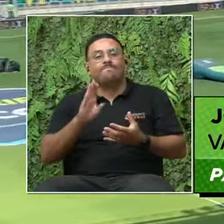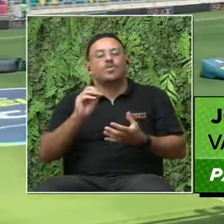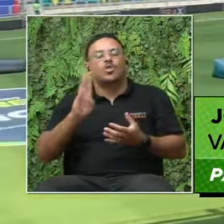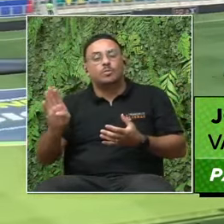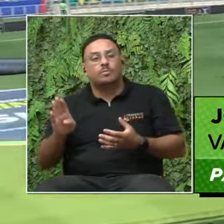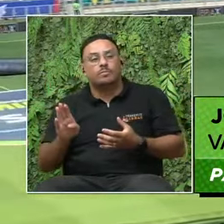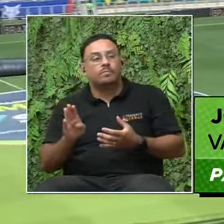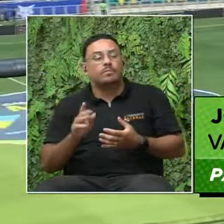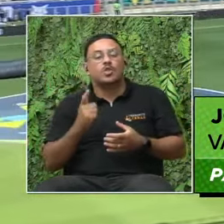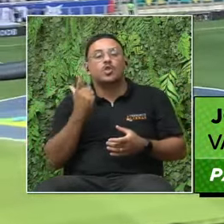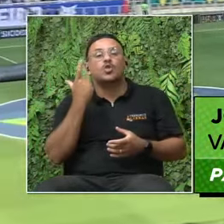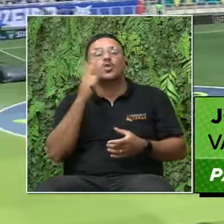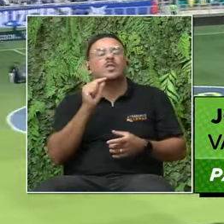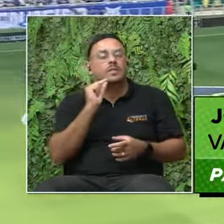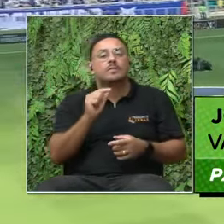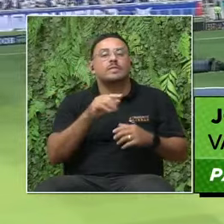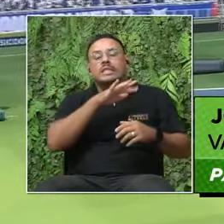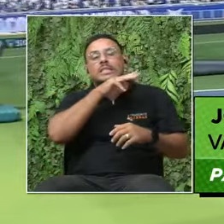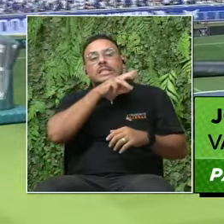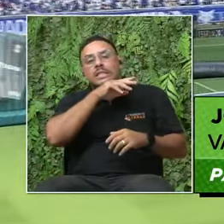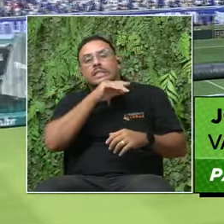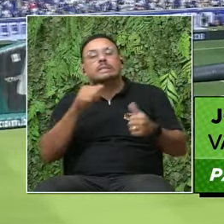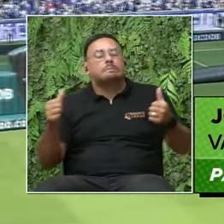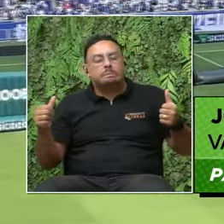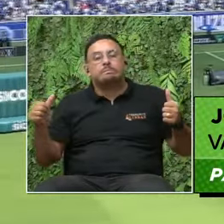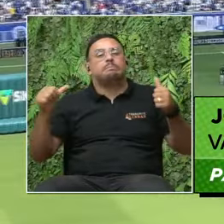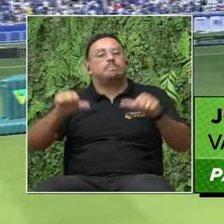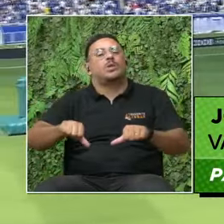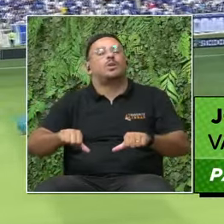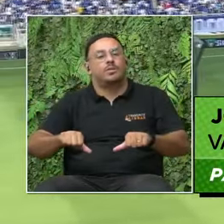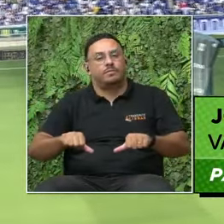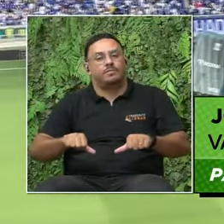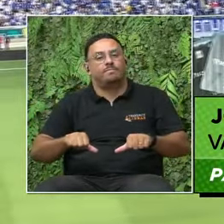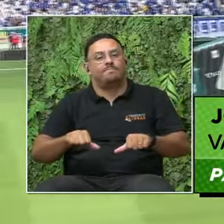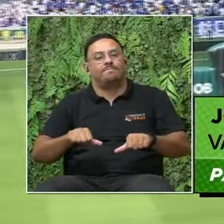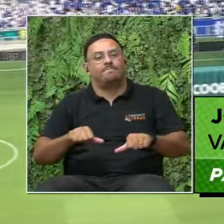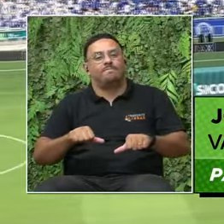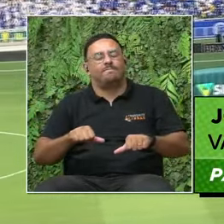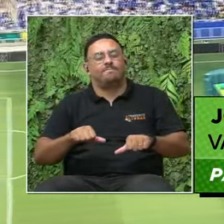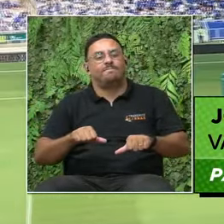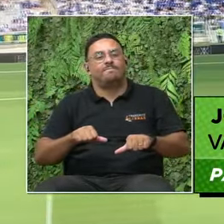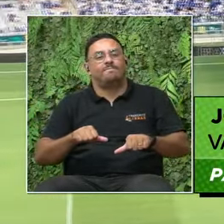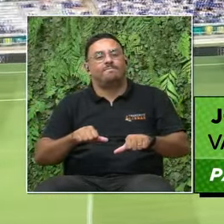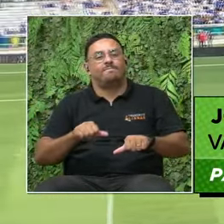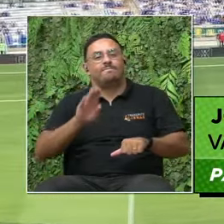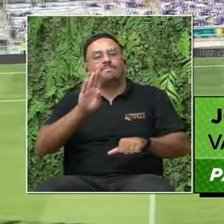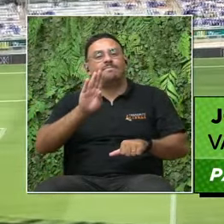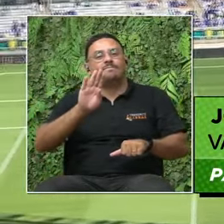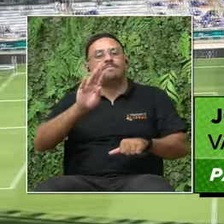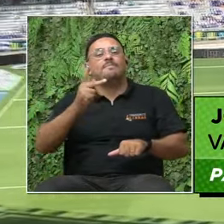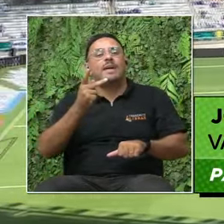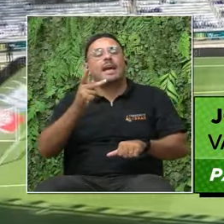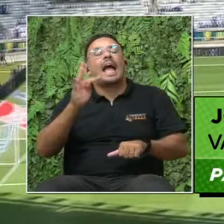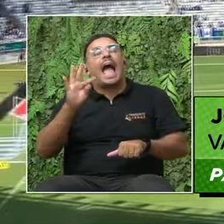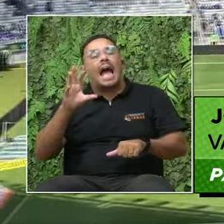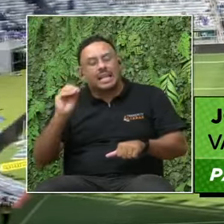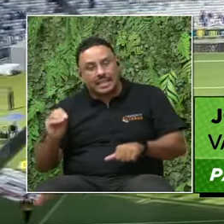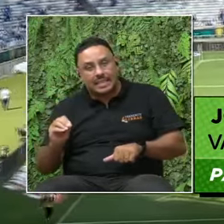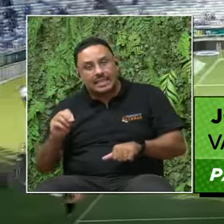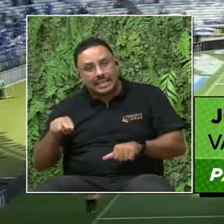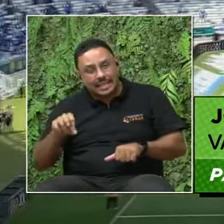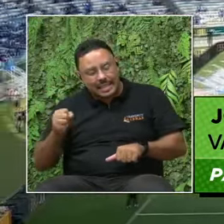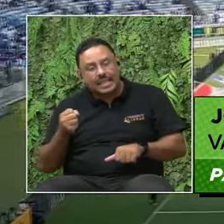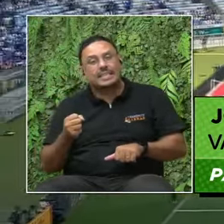imagina algo ruim pensa em algo muito pior sempre pode piorar vi os caras conseguiram a b trans Com todo o respeito a